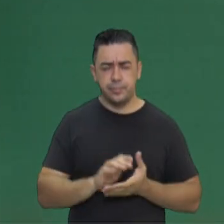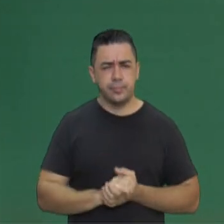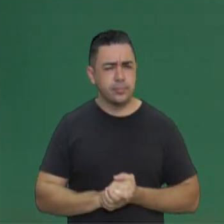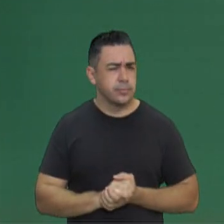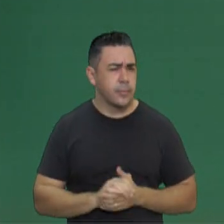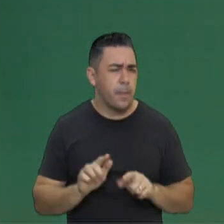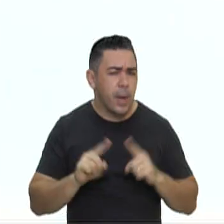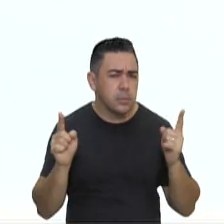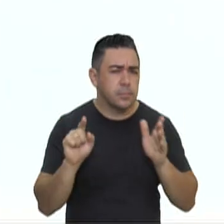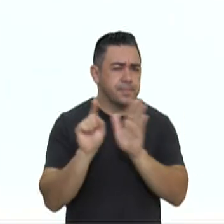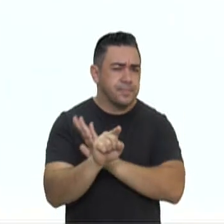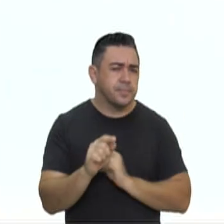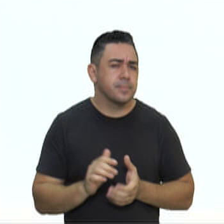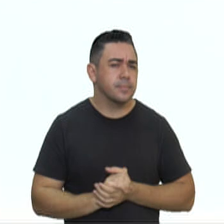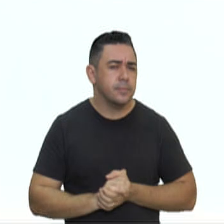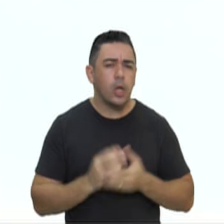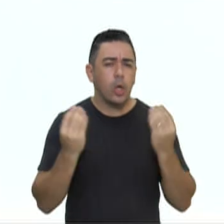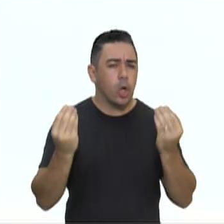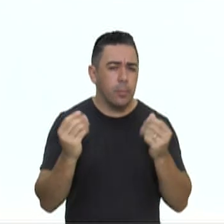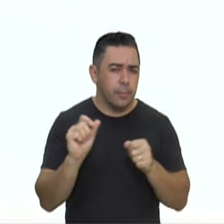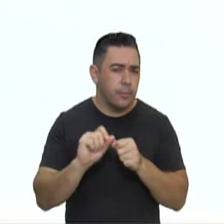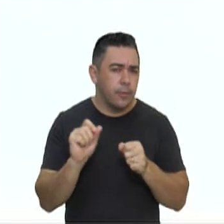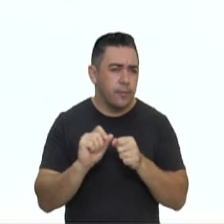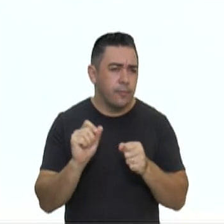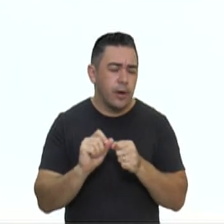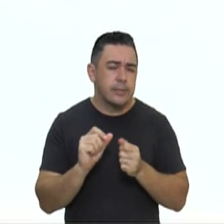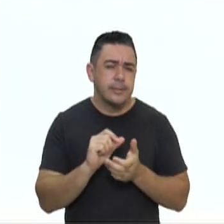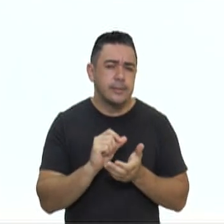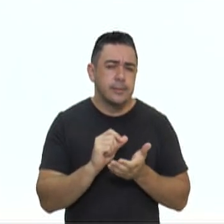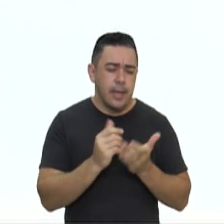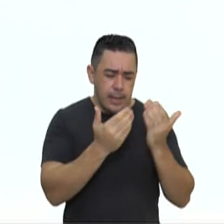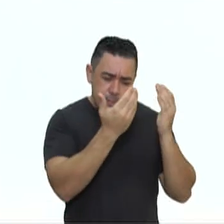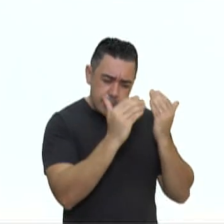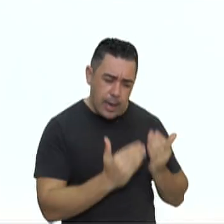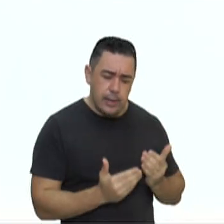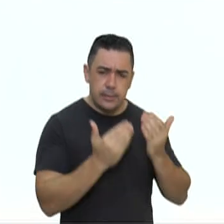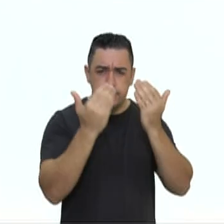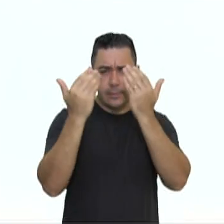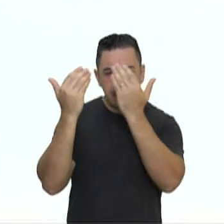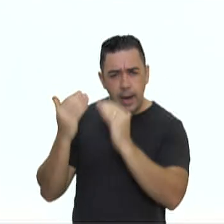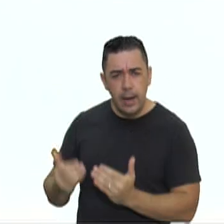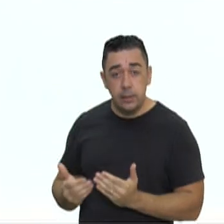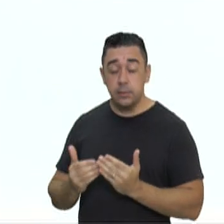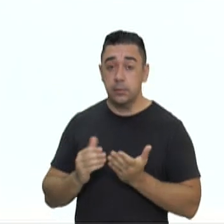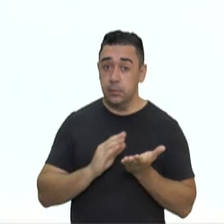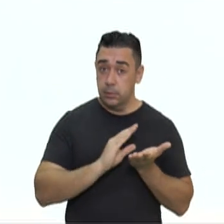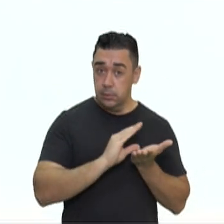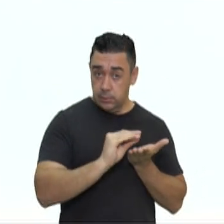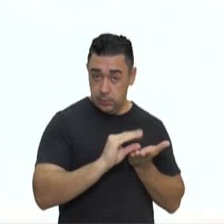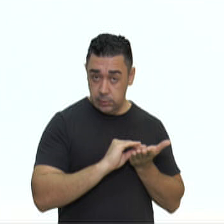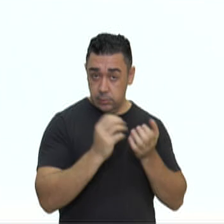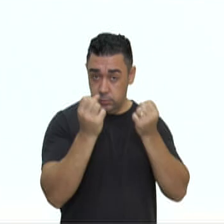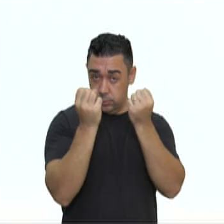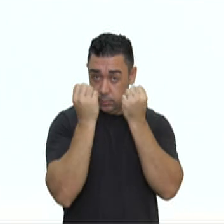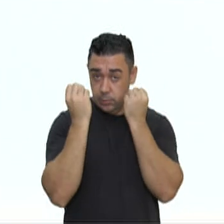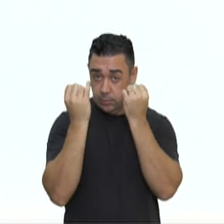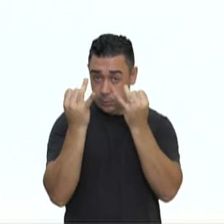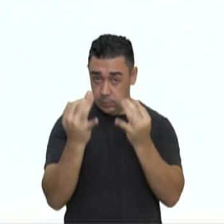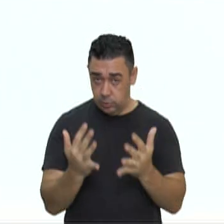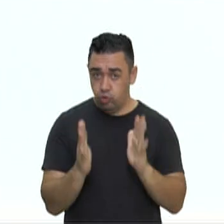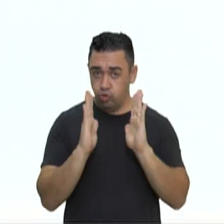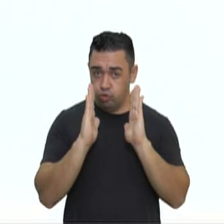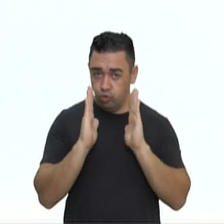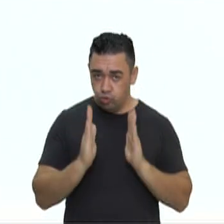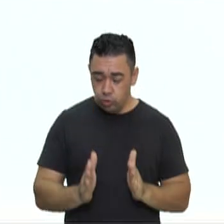Mas afinal, como que eles fazem essa análise? Então, todos esses dados que eu já falei para vocês,